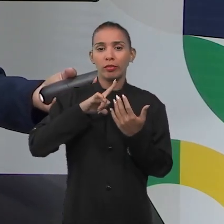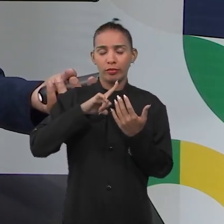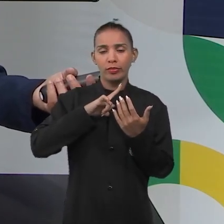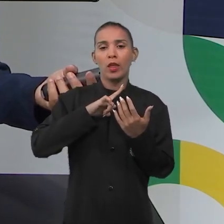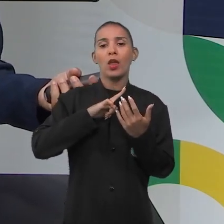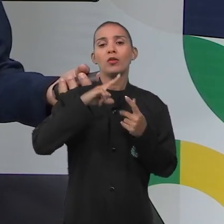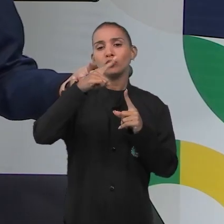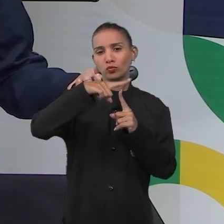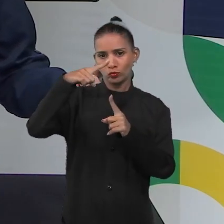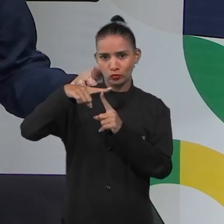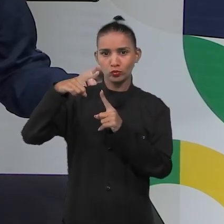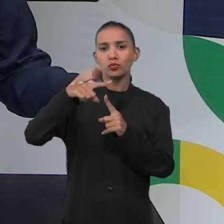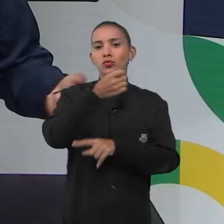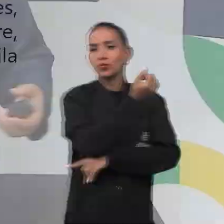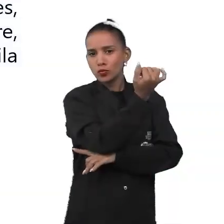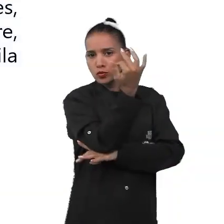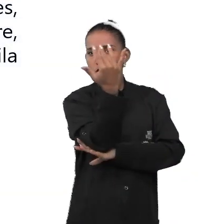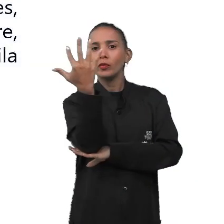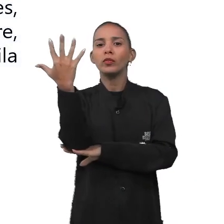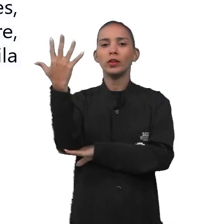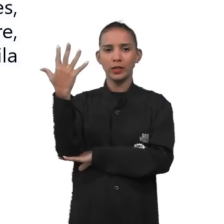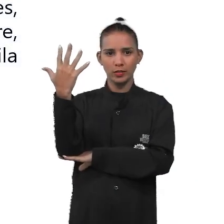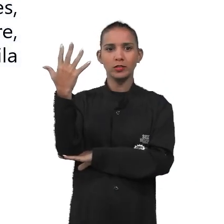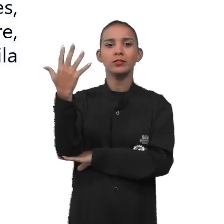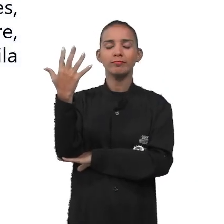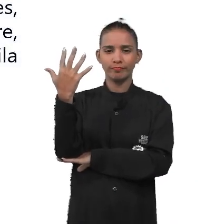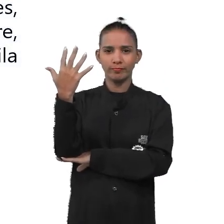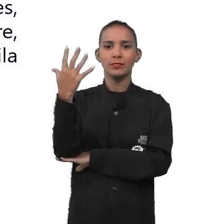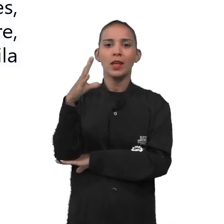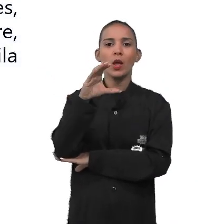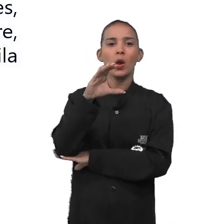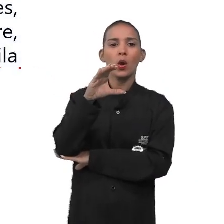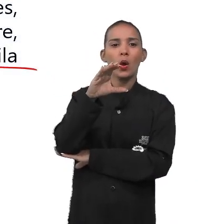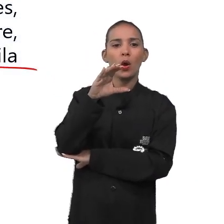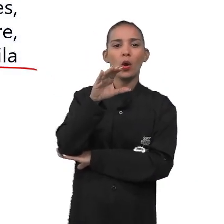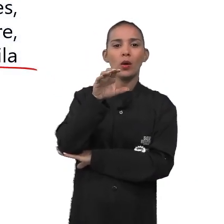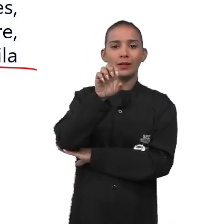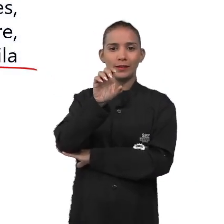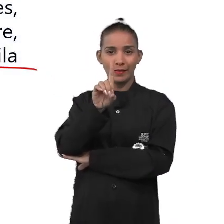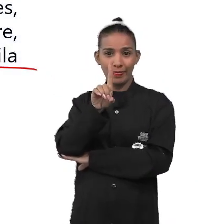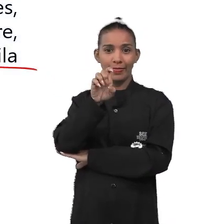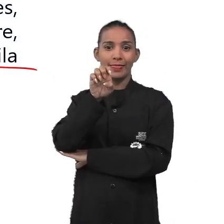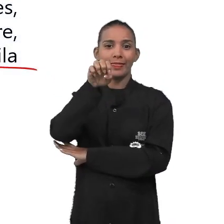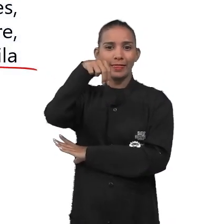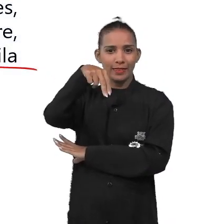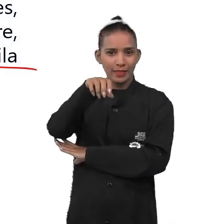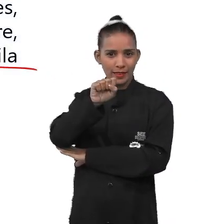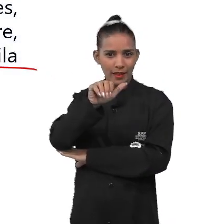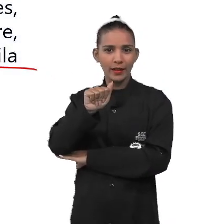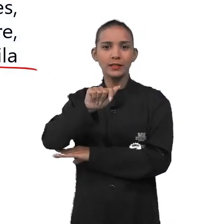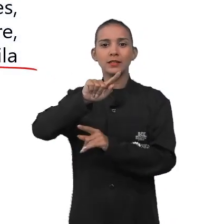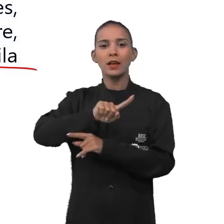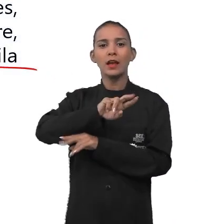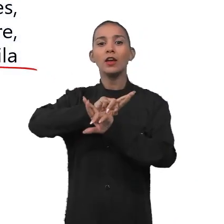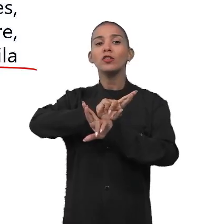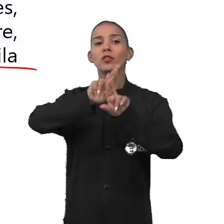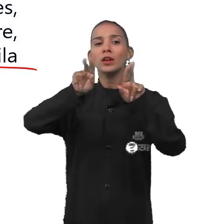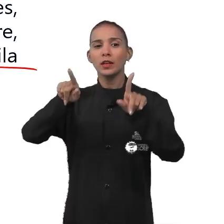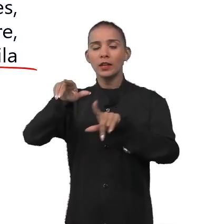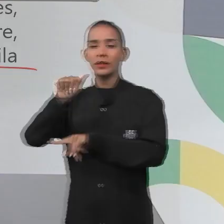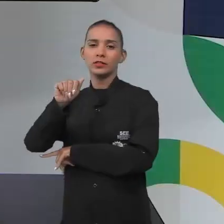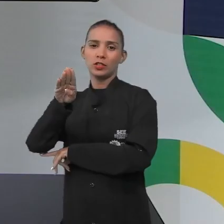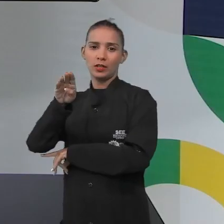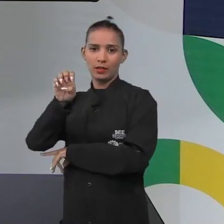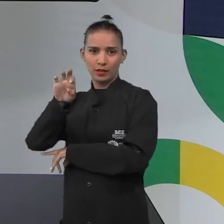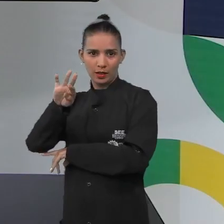Acre, tá? Floresta ombrofila densa e a floresta ombrofila aberta. Eu vou explicar